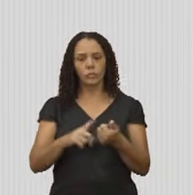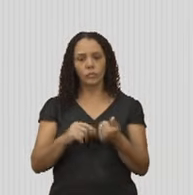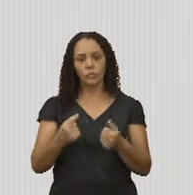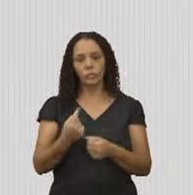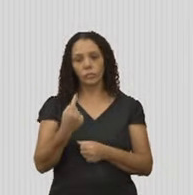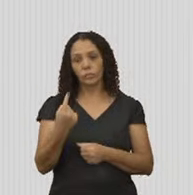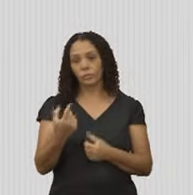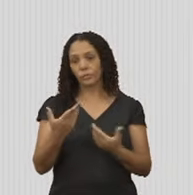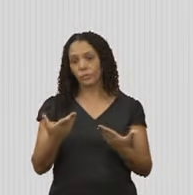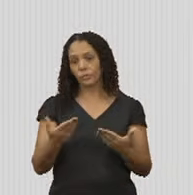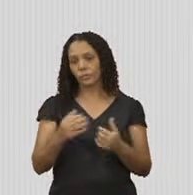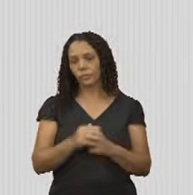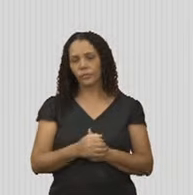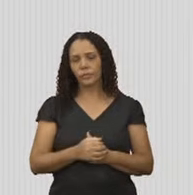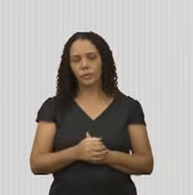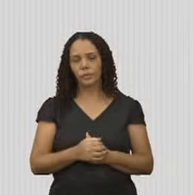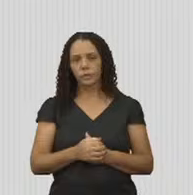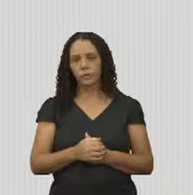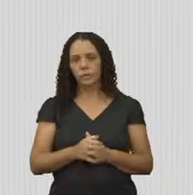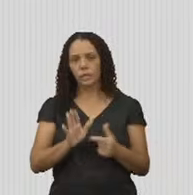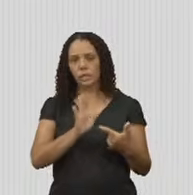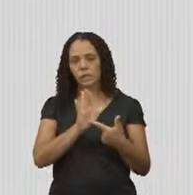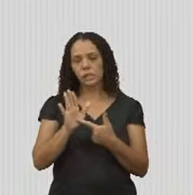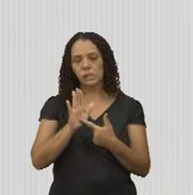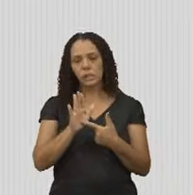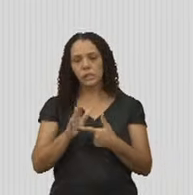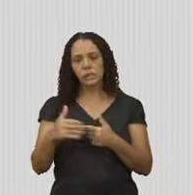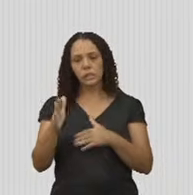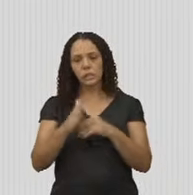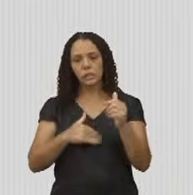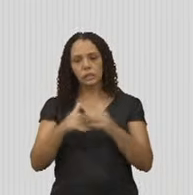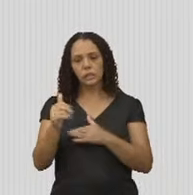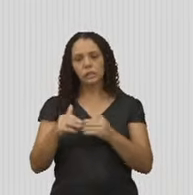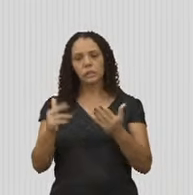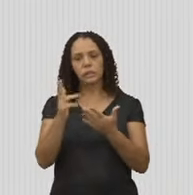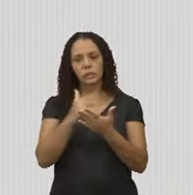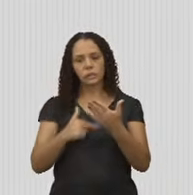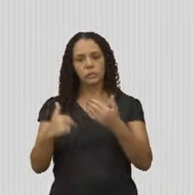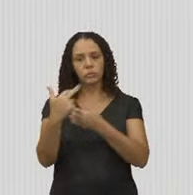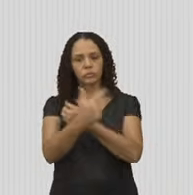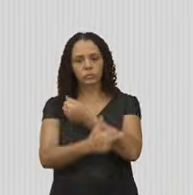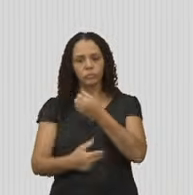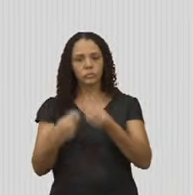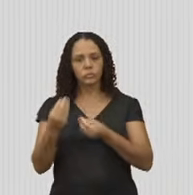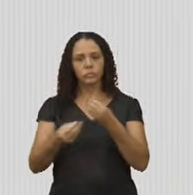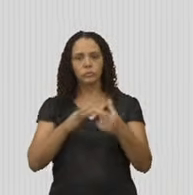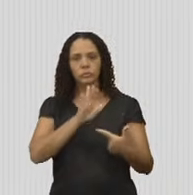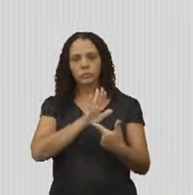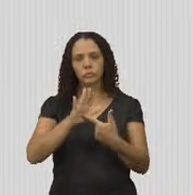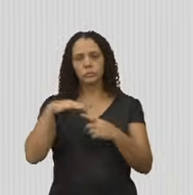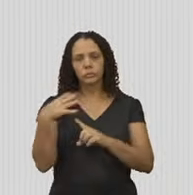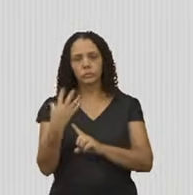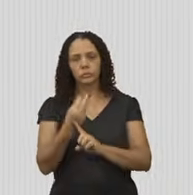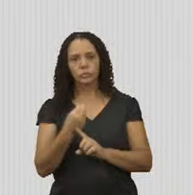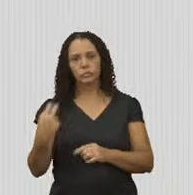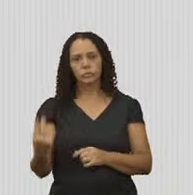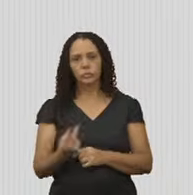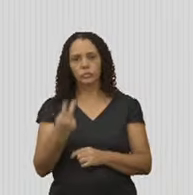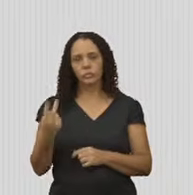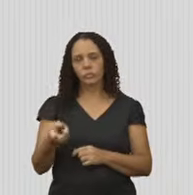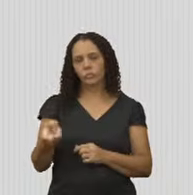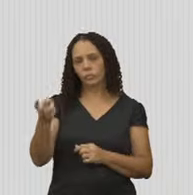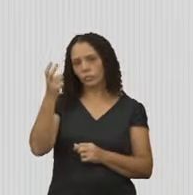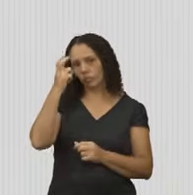ficam reconhecidos, então, as práticas do grafite e do muralismo como manifestações artísticas de valor